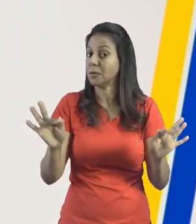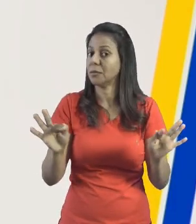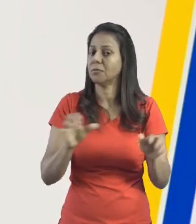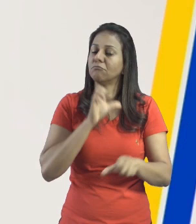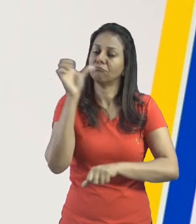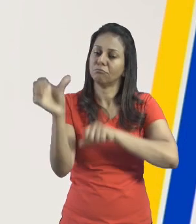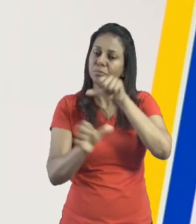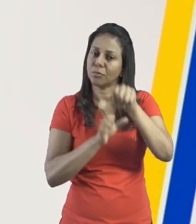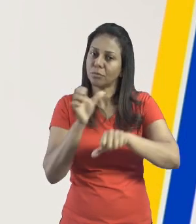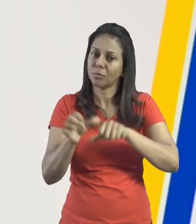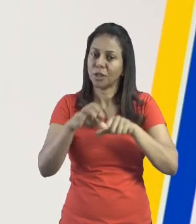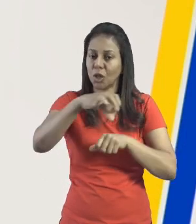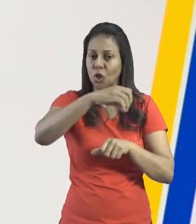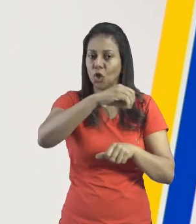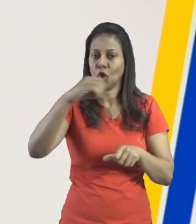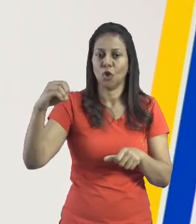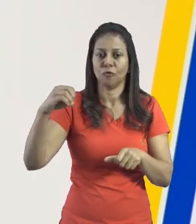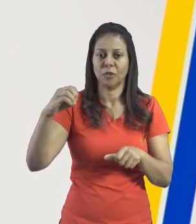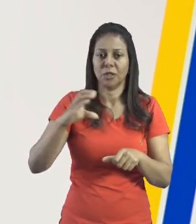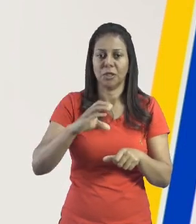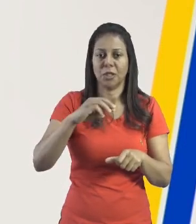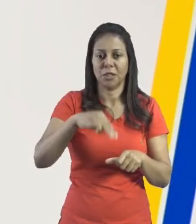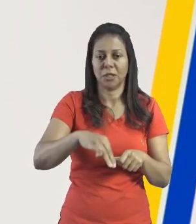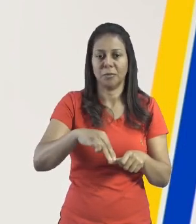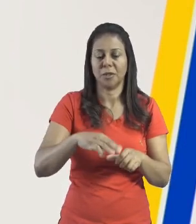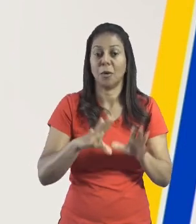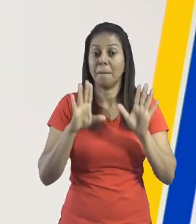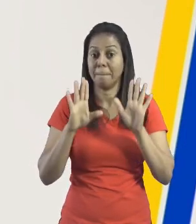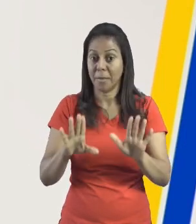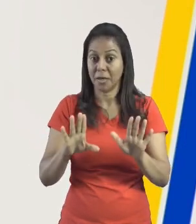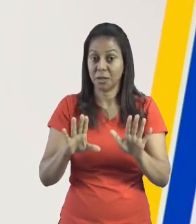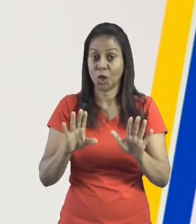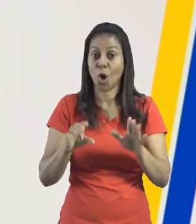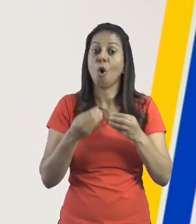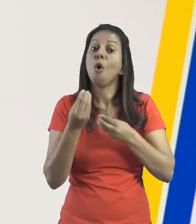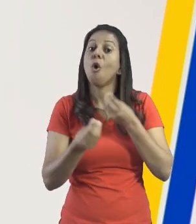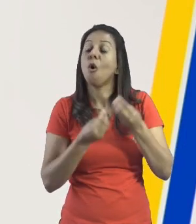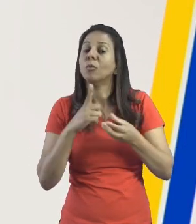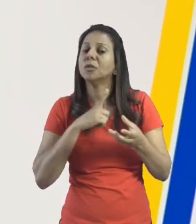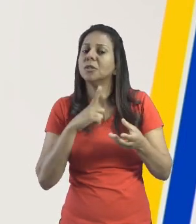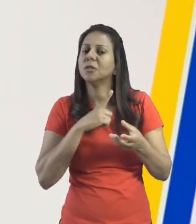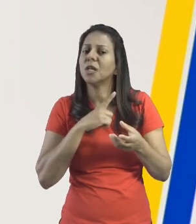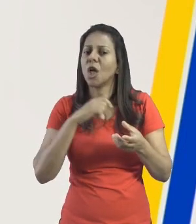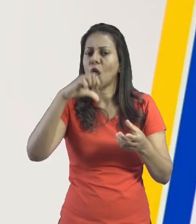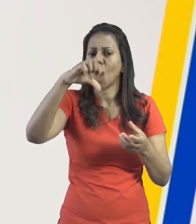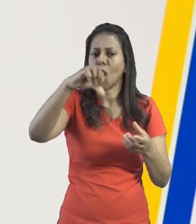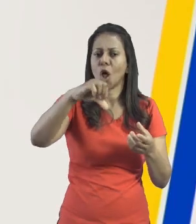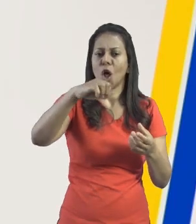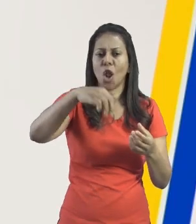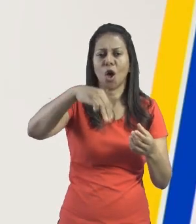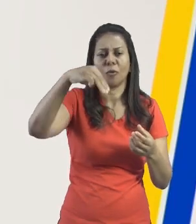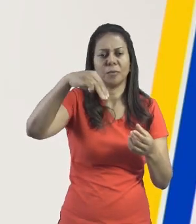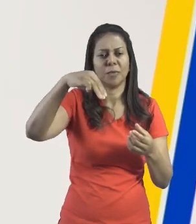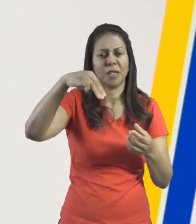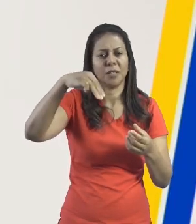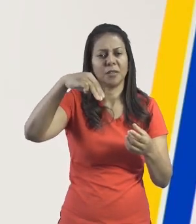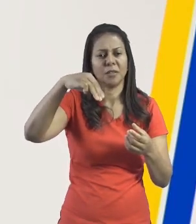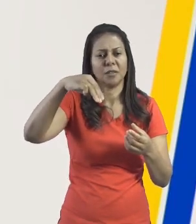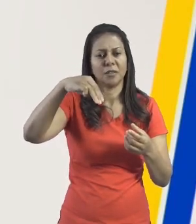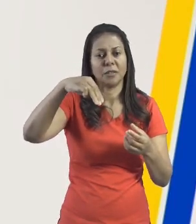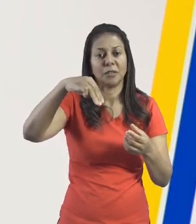para 900 centímetros. Só que, como eu tenho 9 metros quadrados, vai dar 90